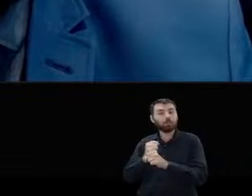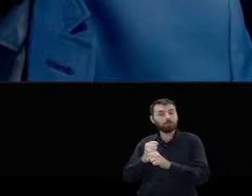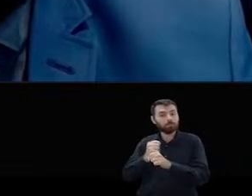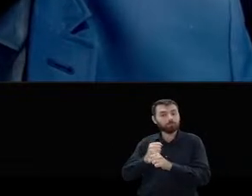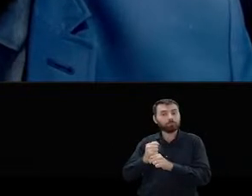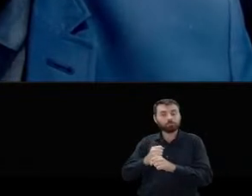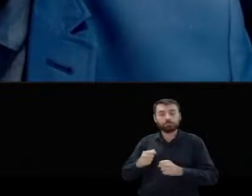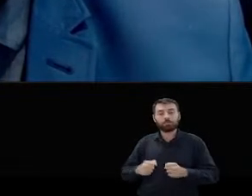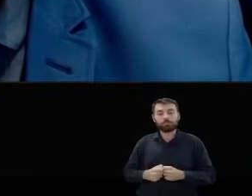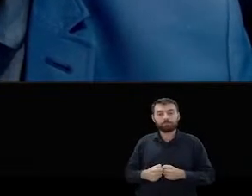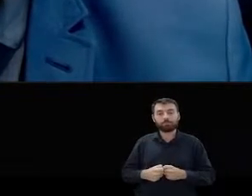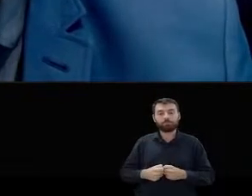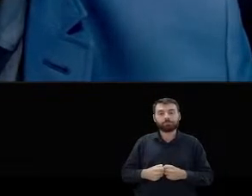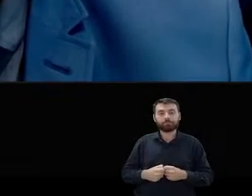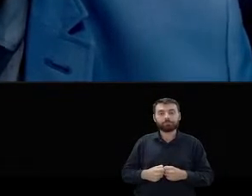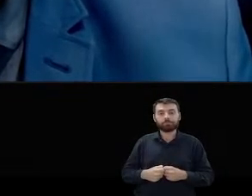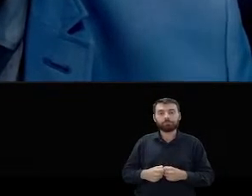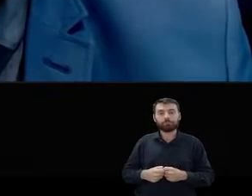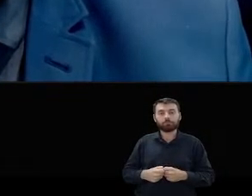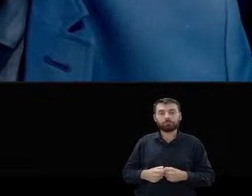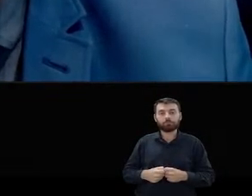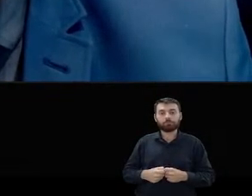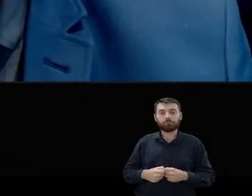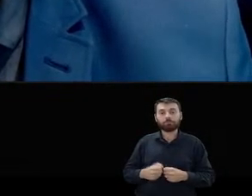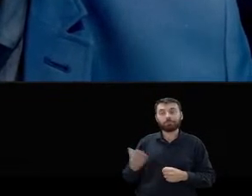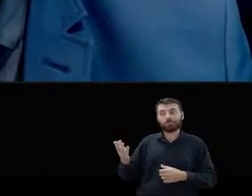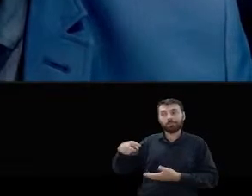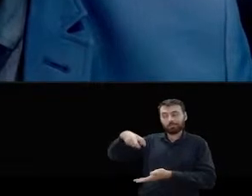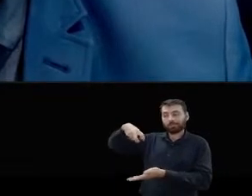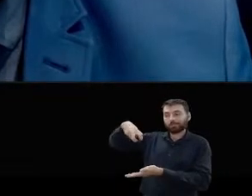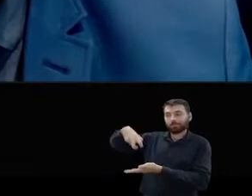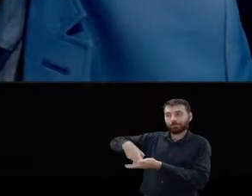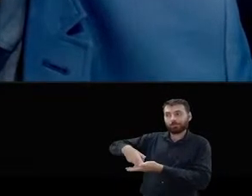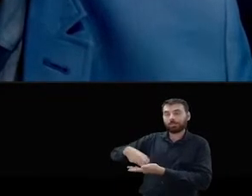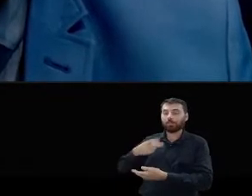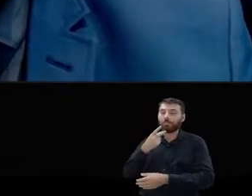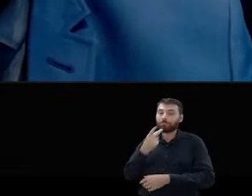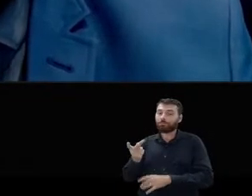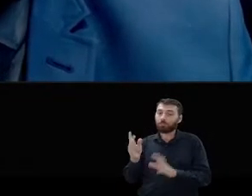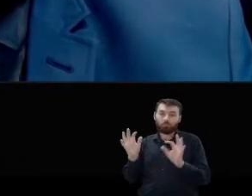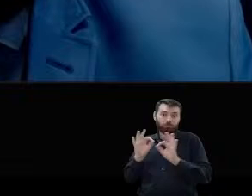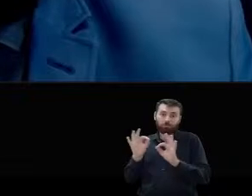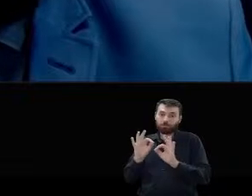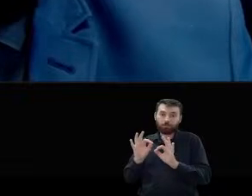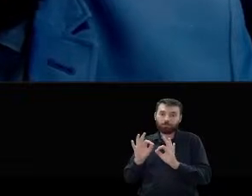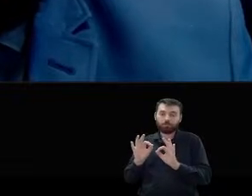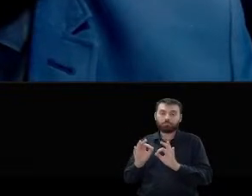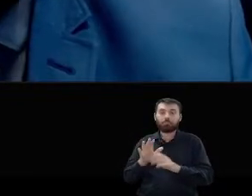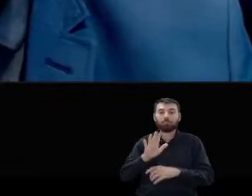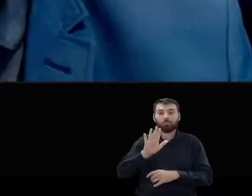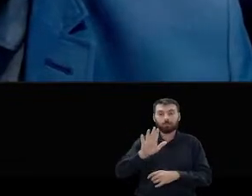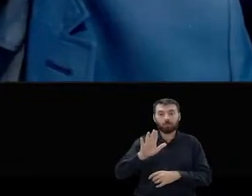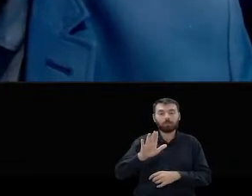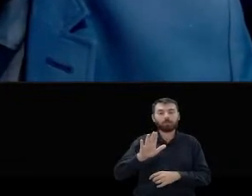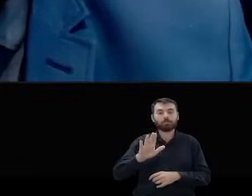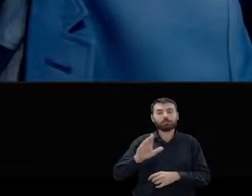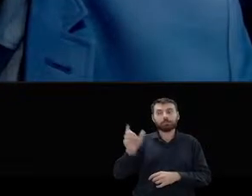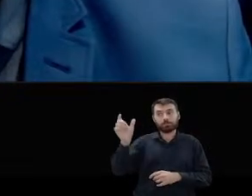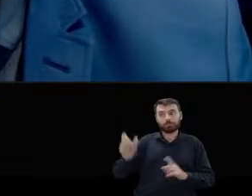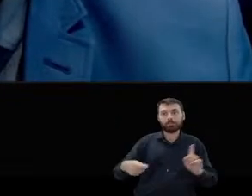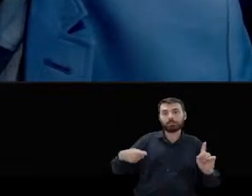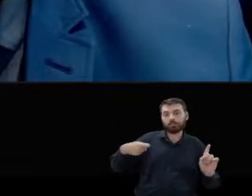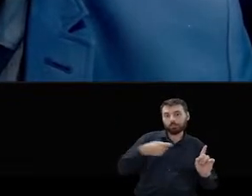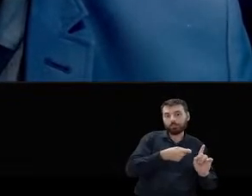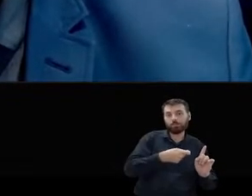sentença de primeira instância não tenha fixado a observância expressa da Convenção Coletiva de Trabalho, o que ocorre é que o reclamante exequente de